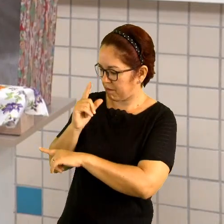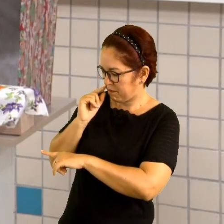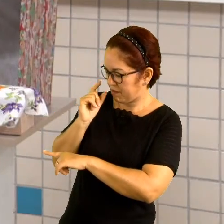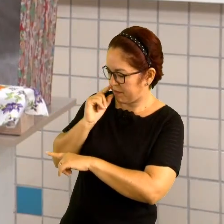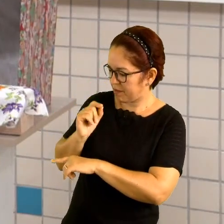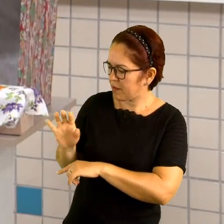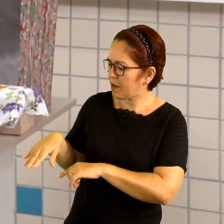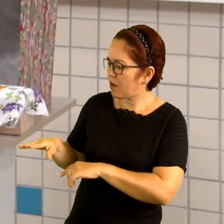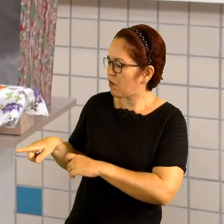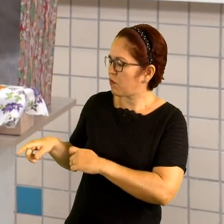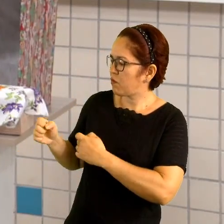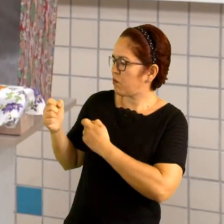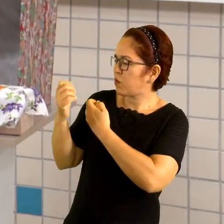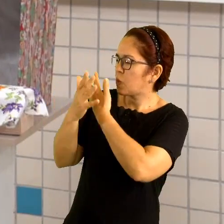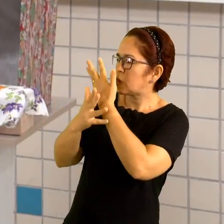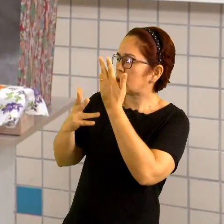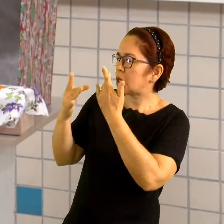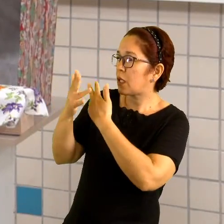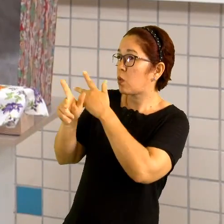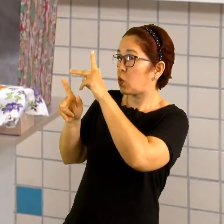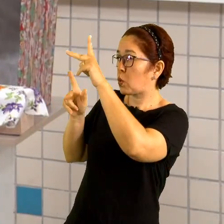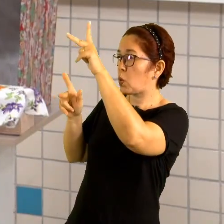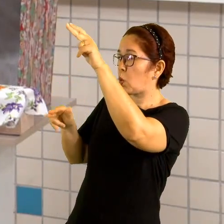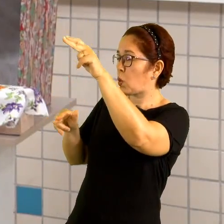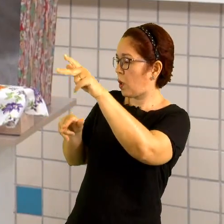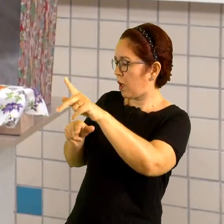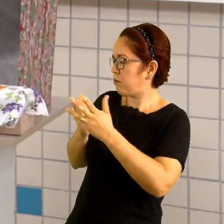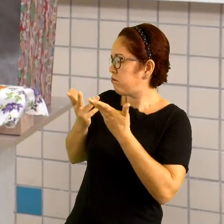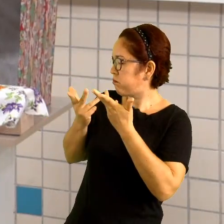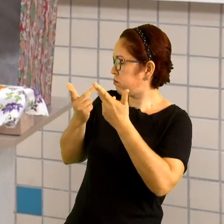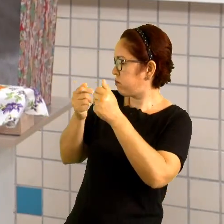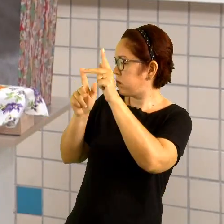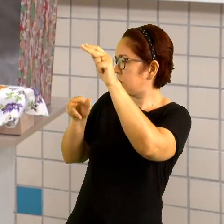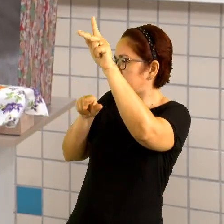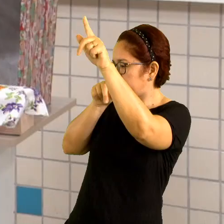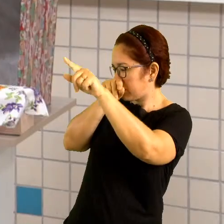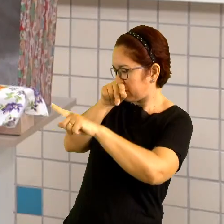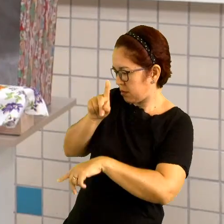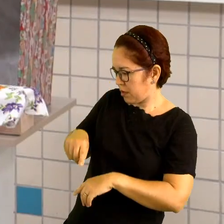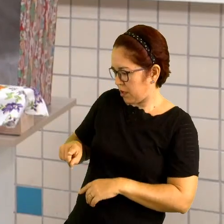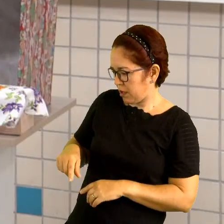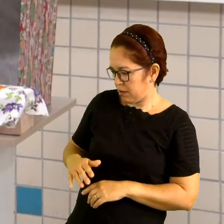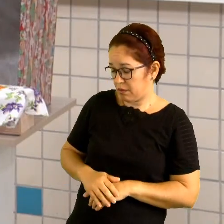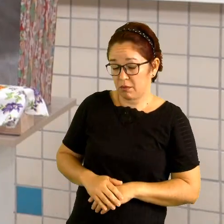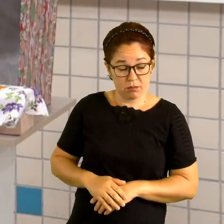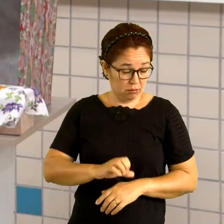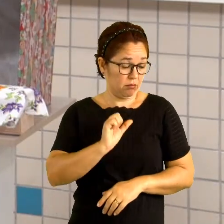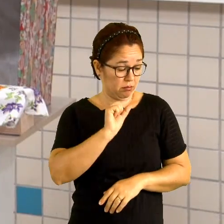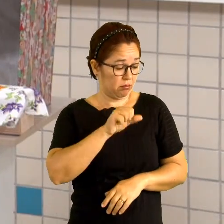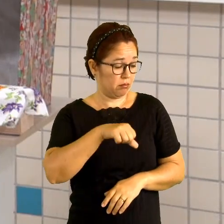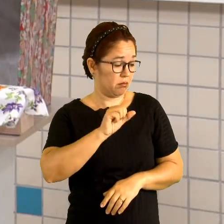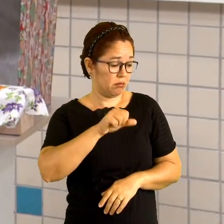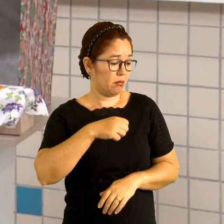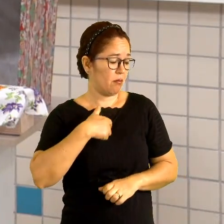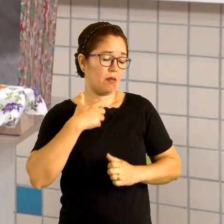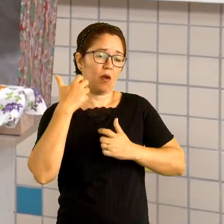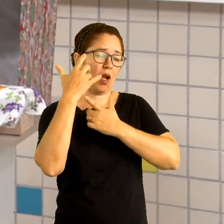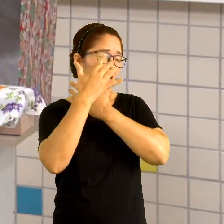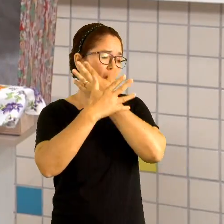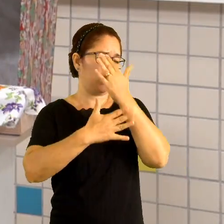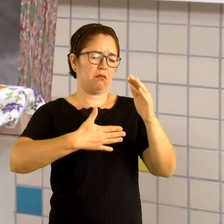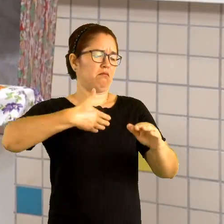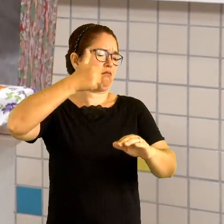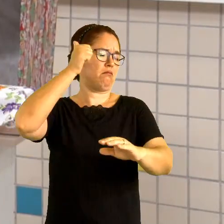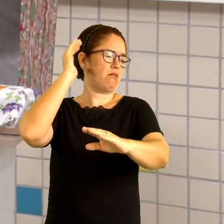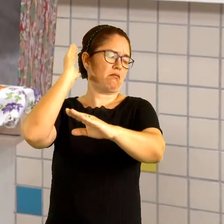gato, você canta tão lindo quanto um sabiá? E ele respondeu: sim, eu canto até mais